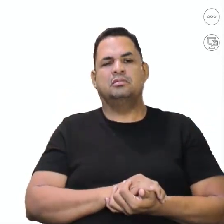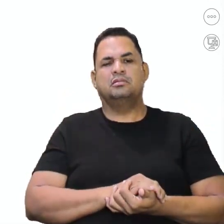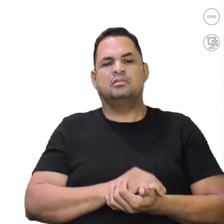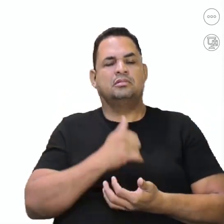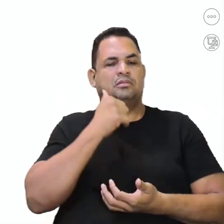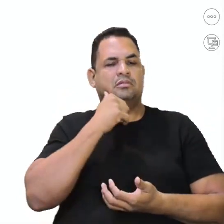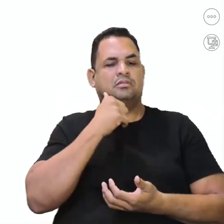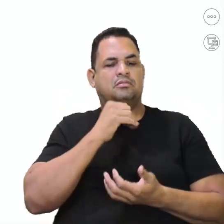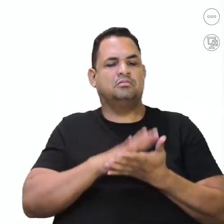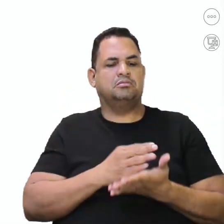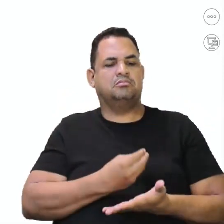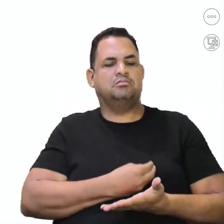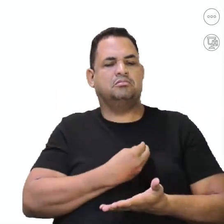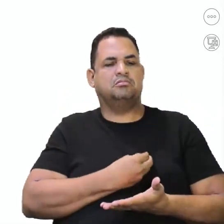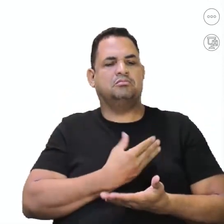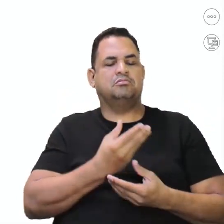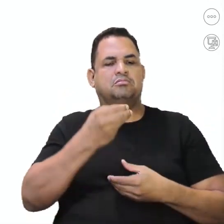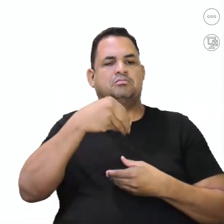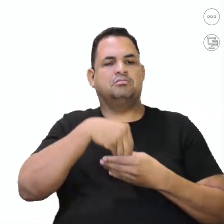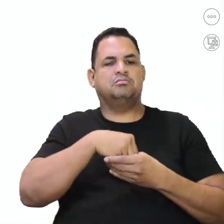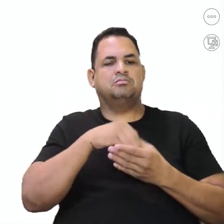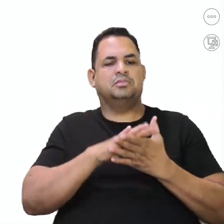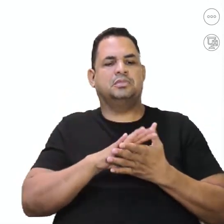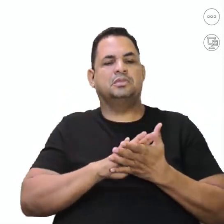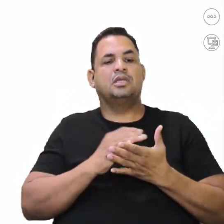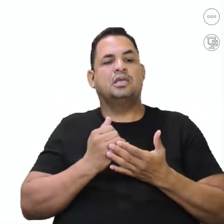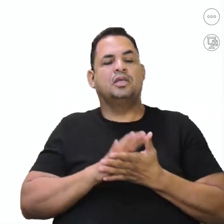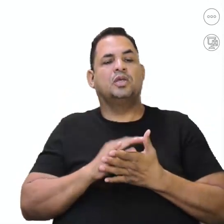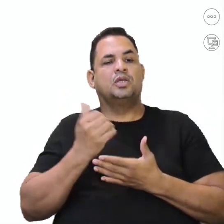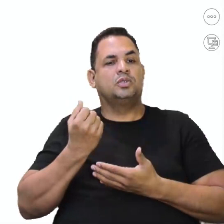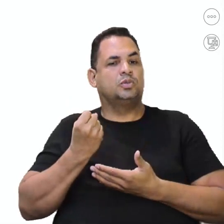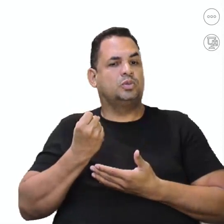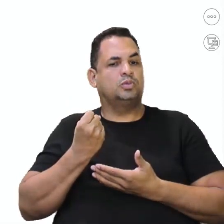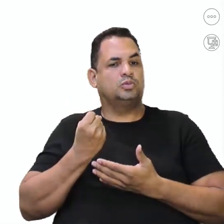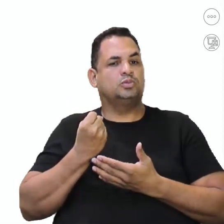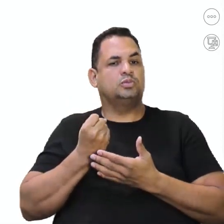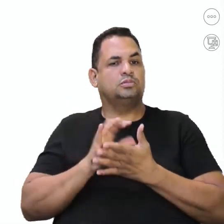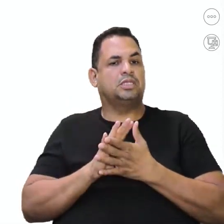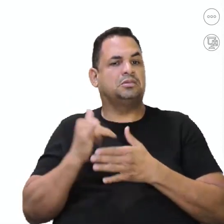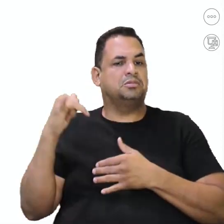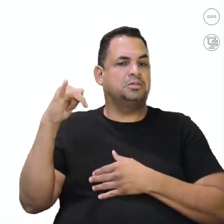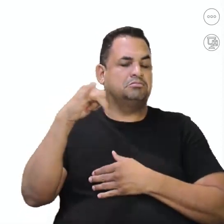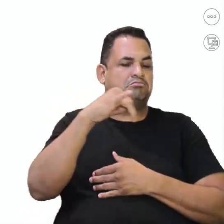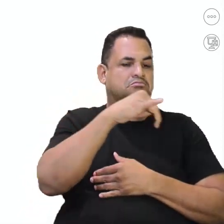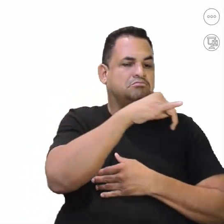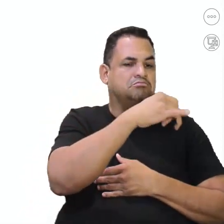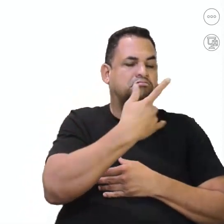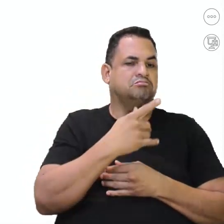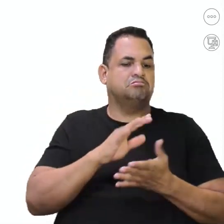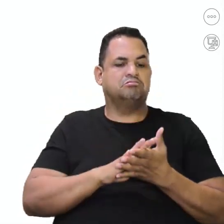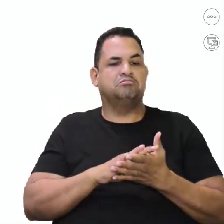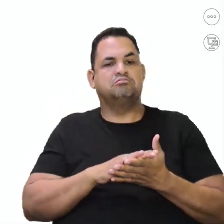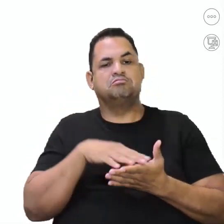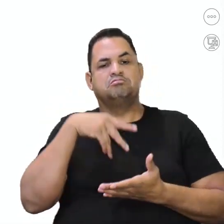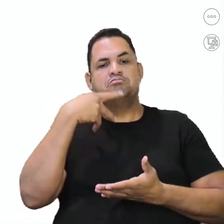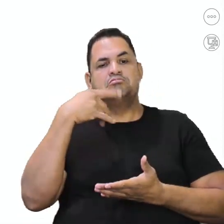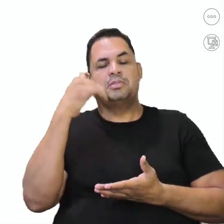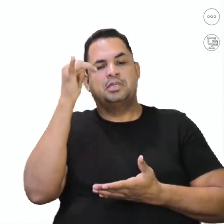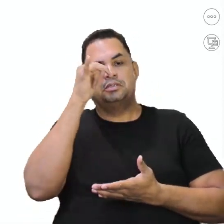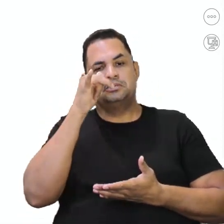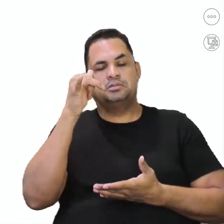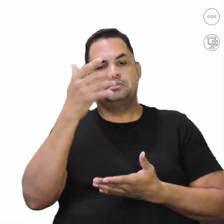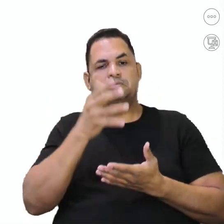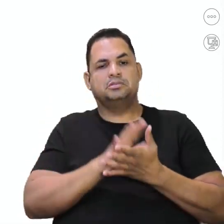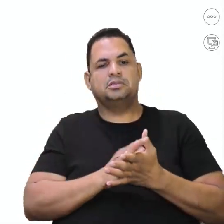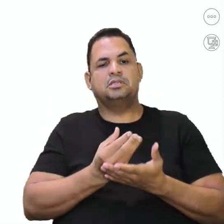A mulher que vive num avião. Bem diferente essa questão de viver no avião, né? Então, conta a história dessa pessoa que